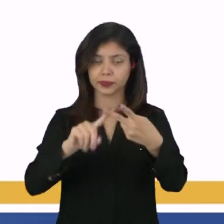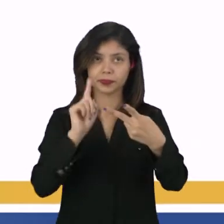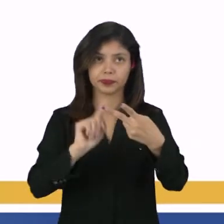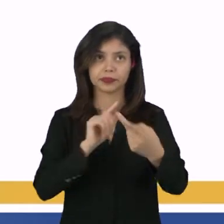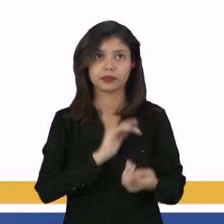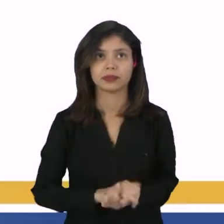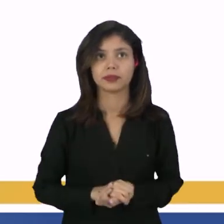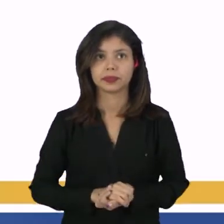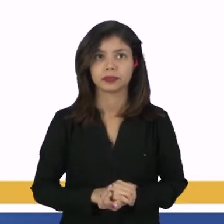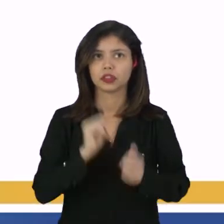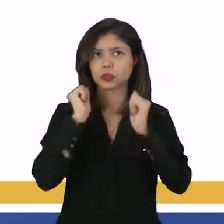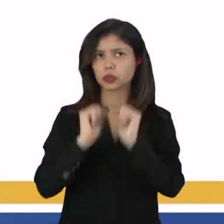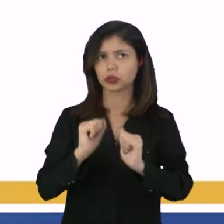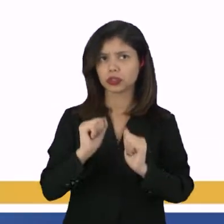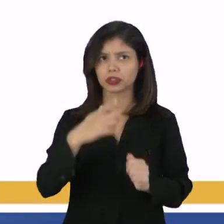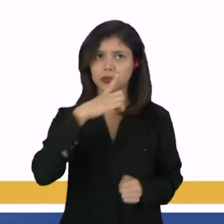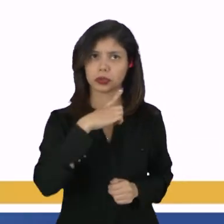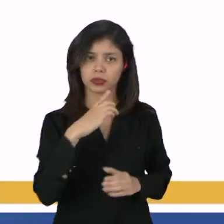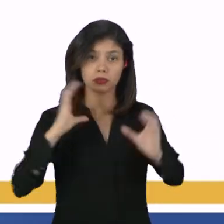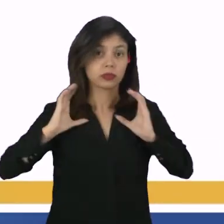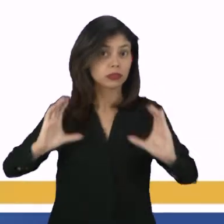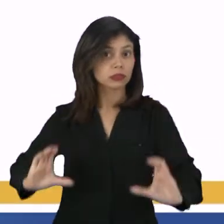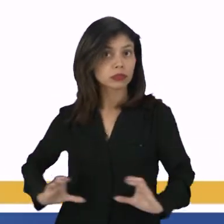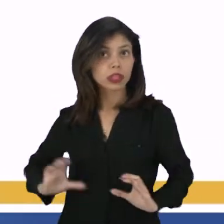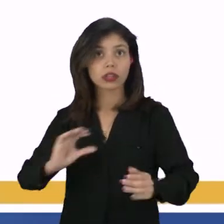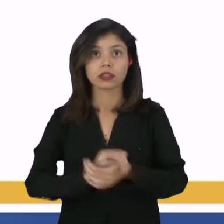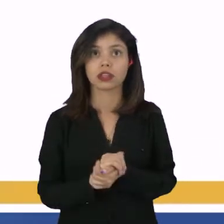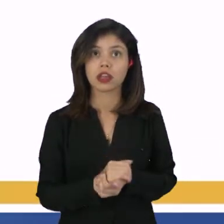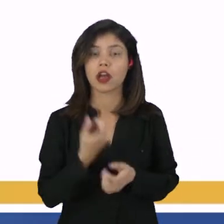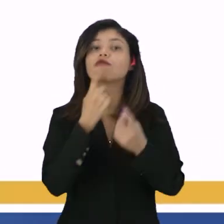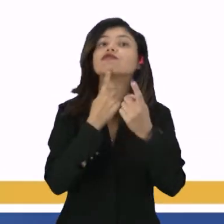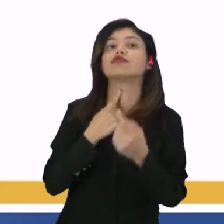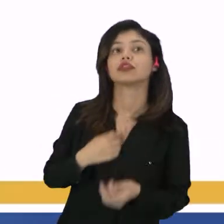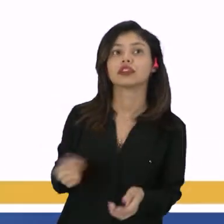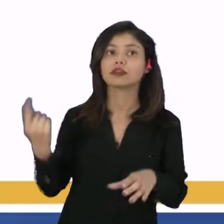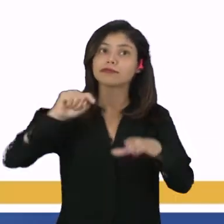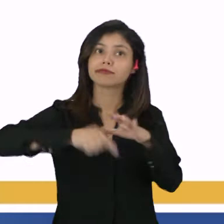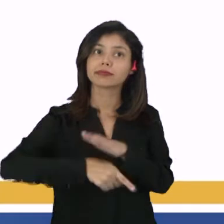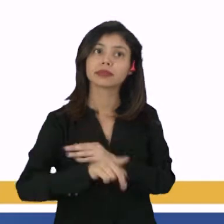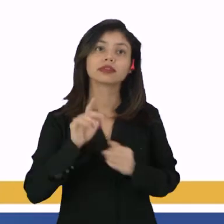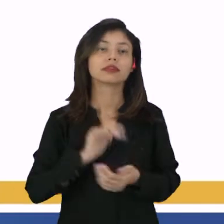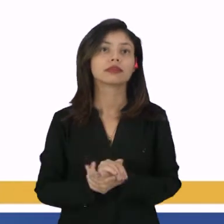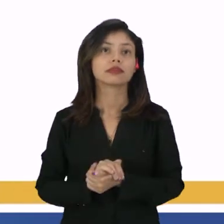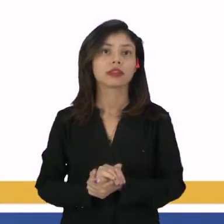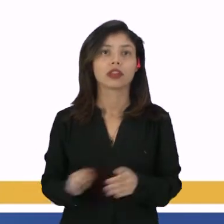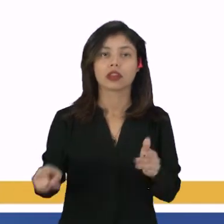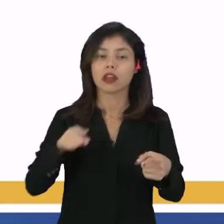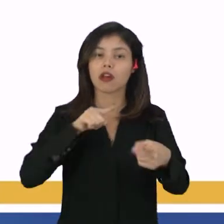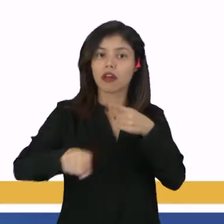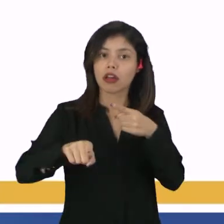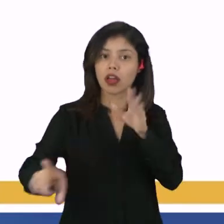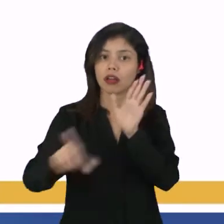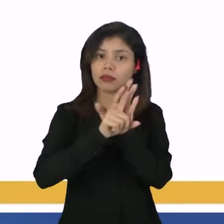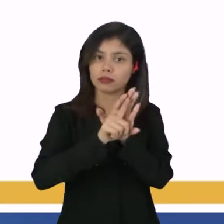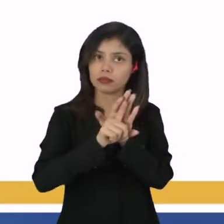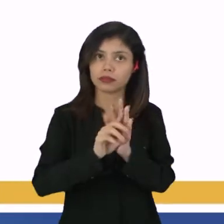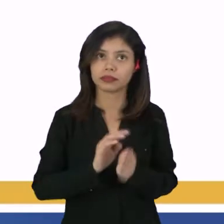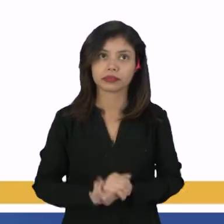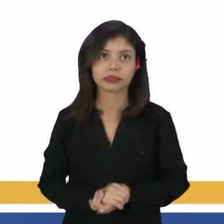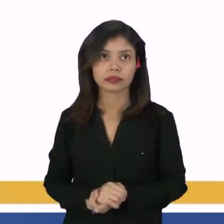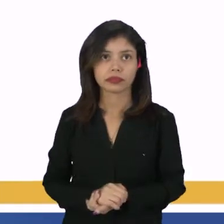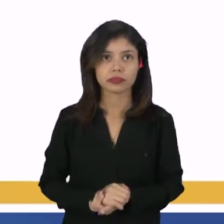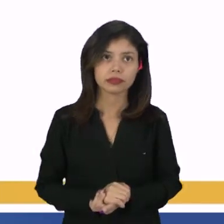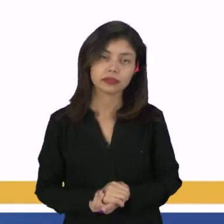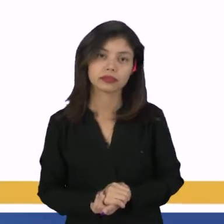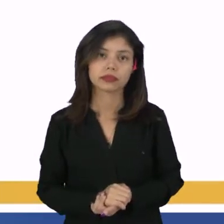2. Poder que tem o cidadão de exercer a sua vontade dentro dos limites que lhe faculta a lei.